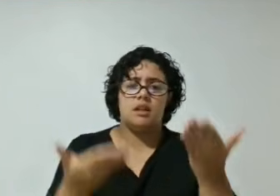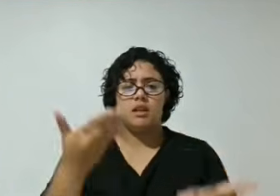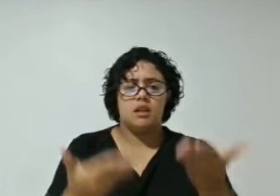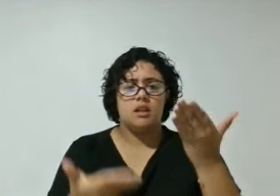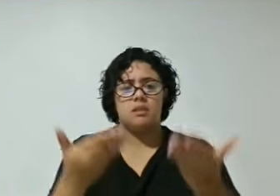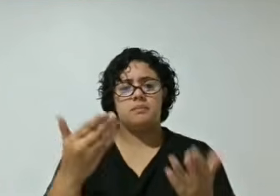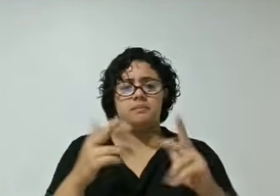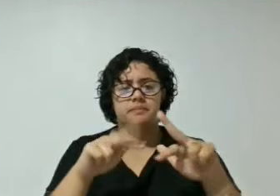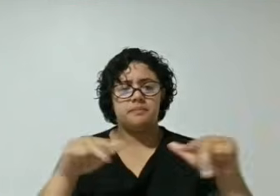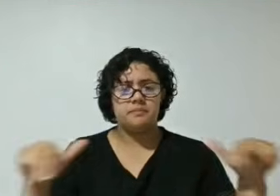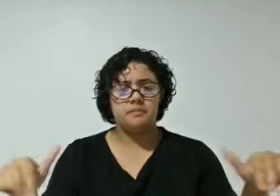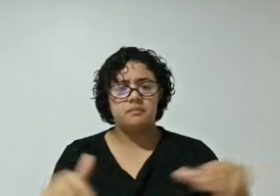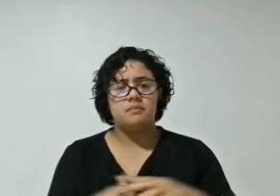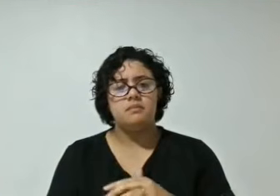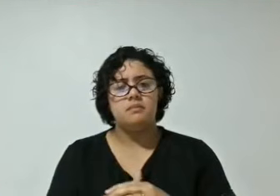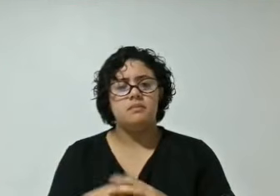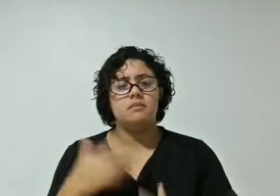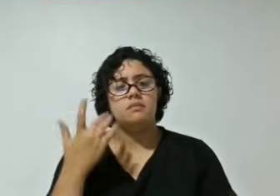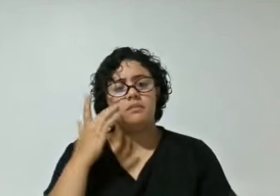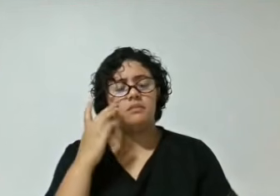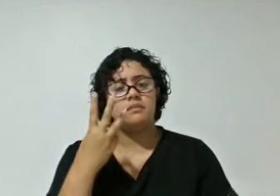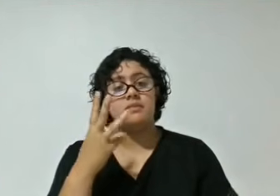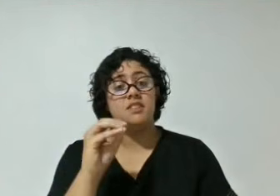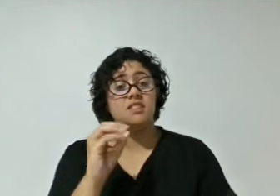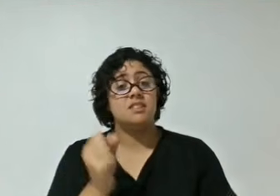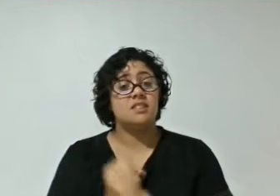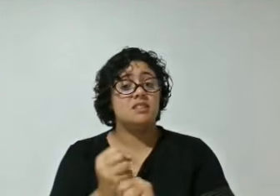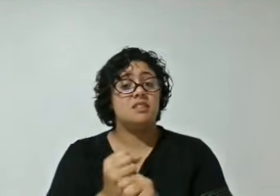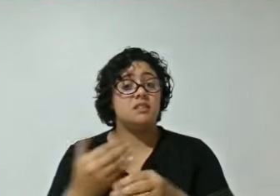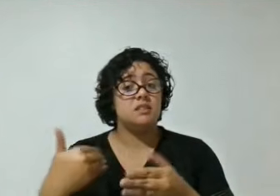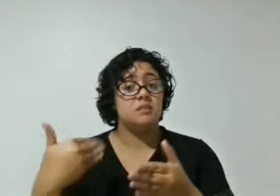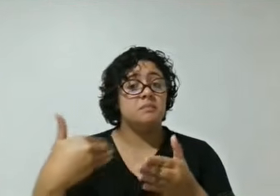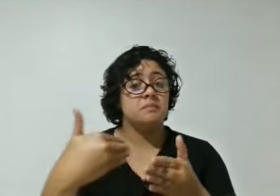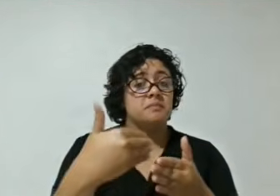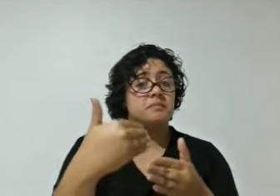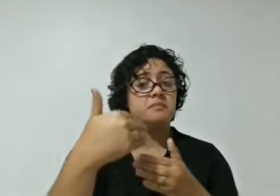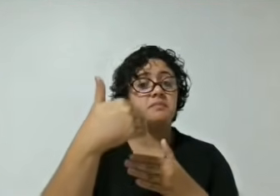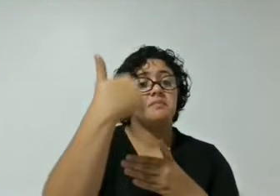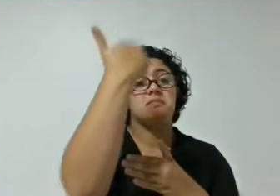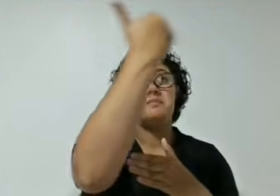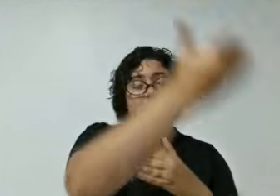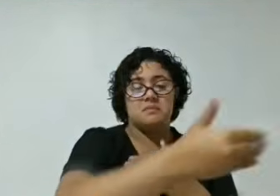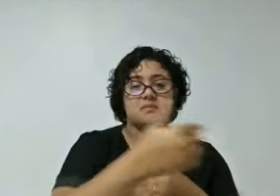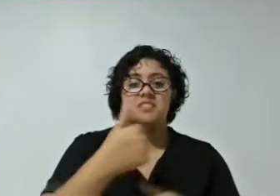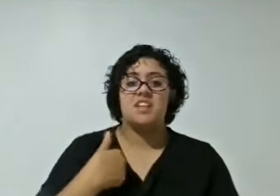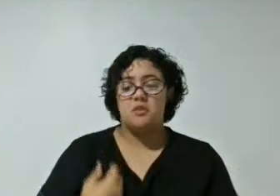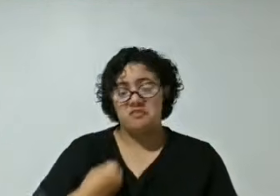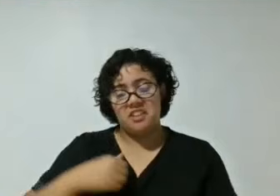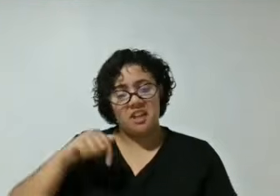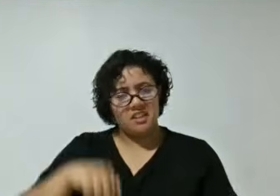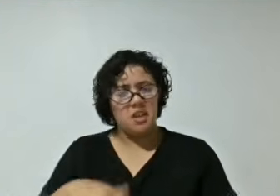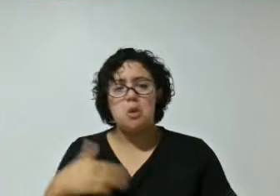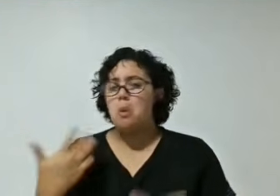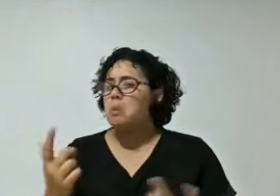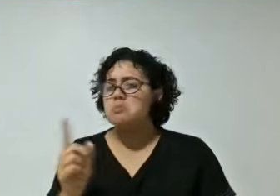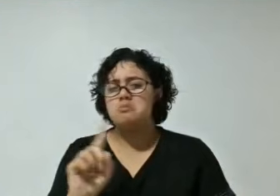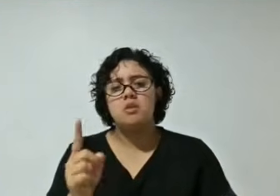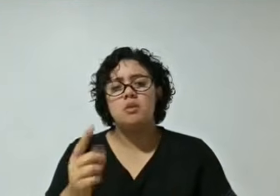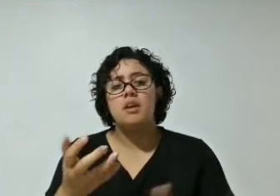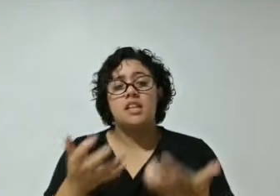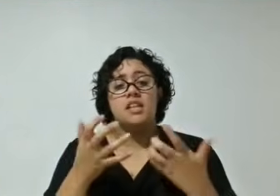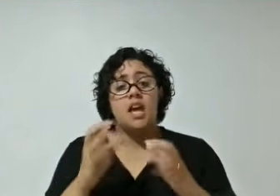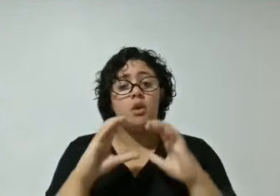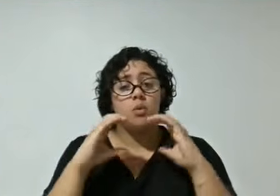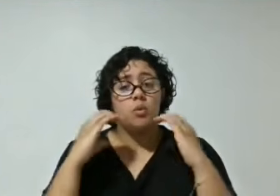coisas. E eu acho que para os próximos 30 anos, estando eu aqui ou não, o que eu gostaria é que essa comunidade fosse ouvida